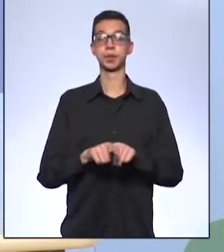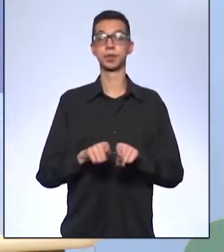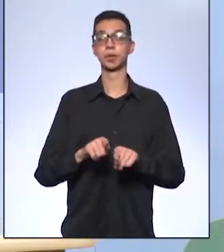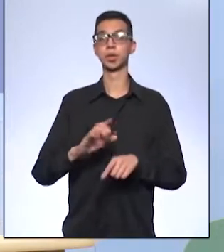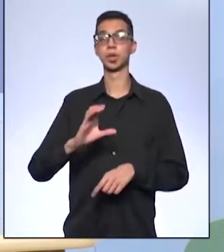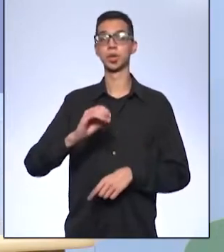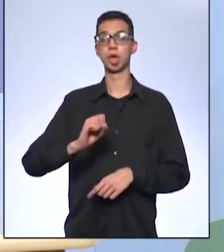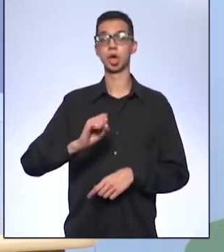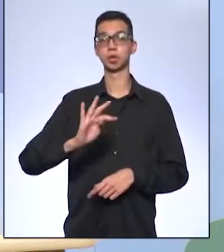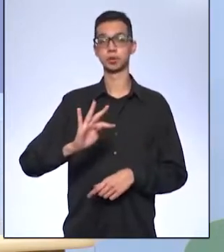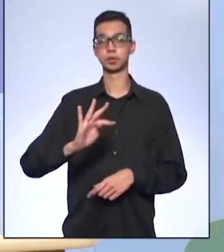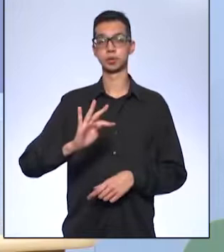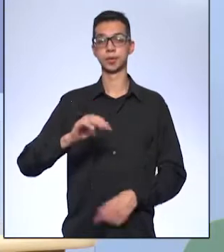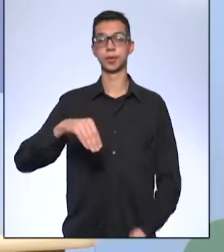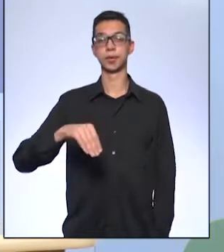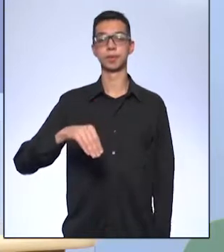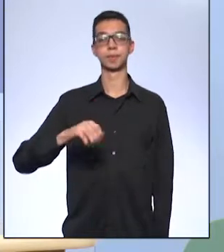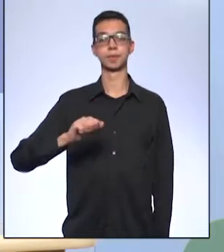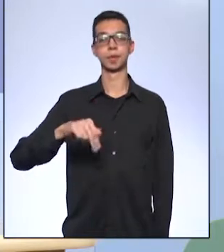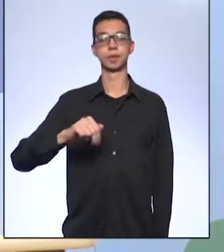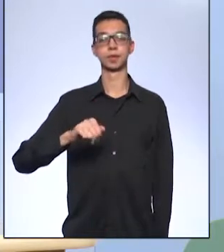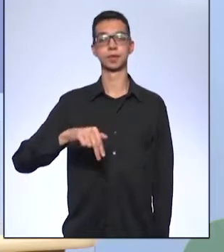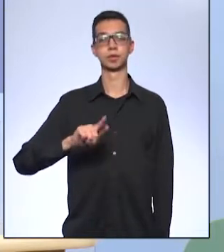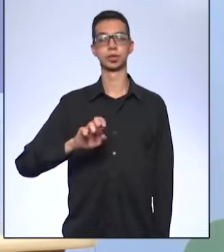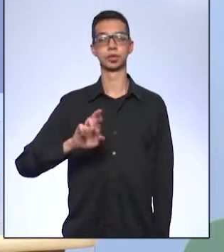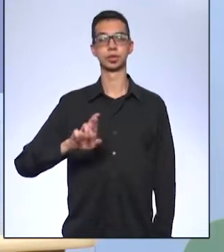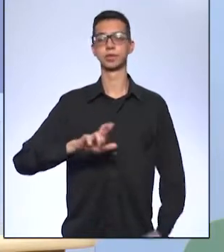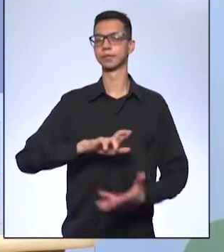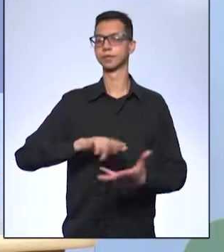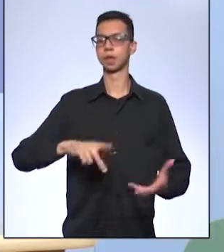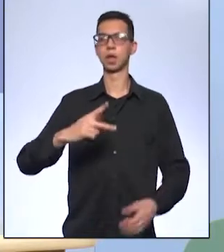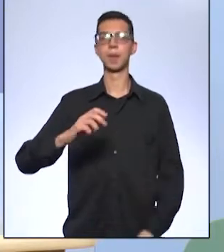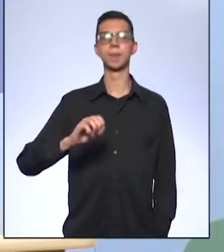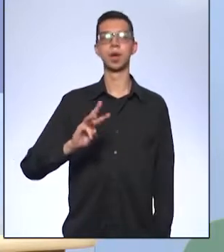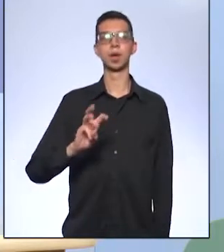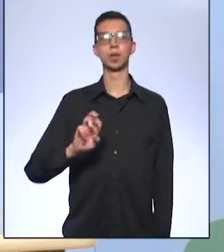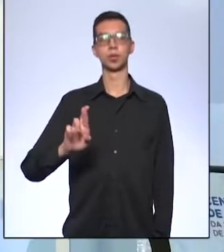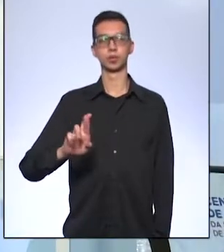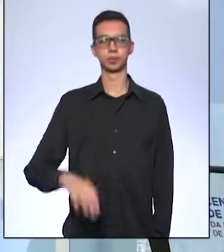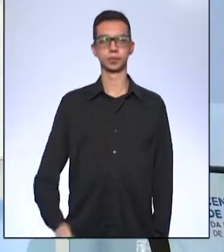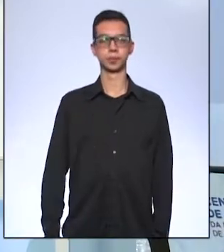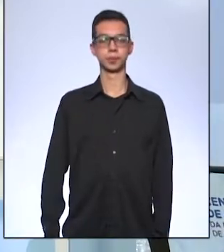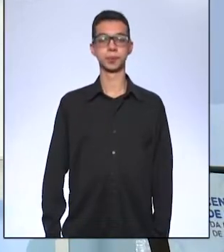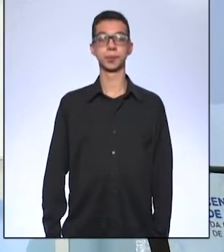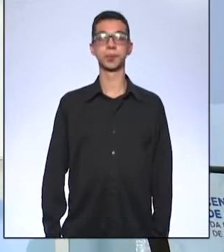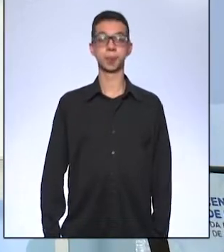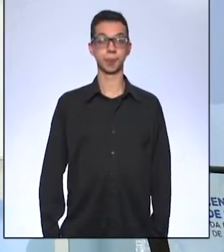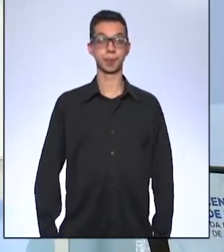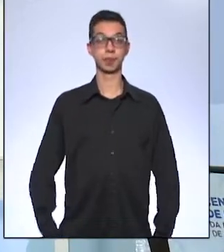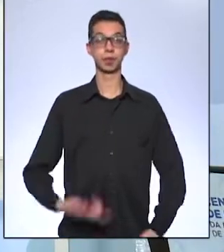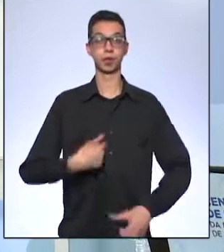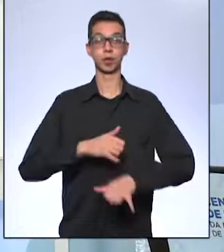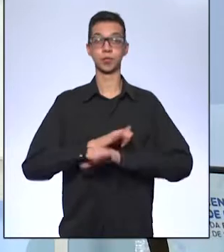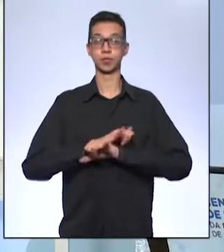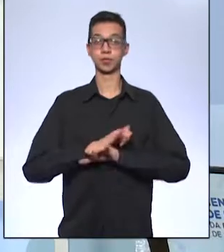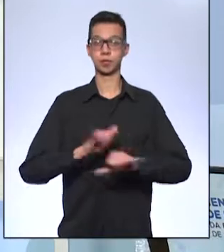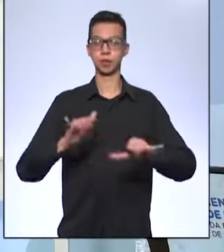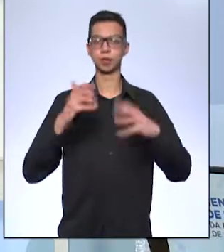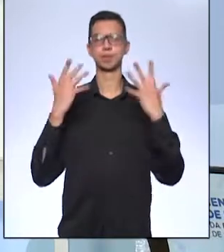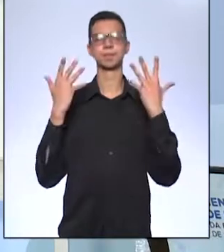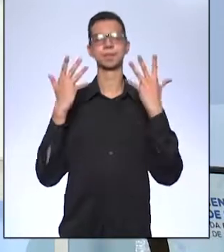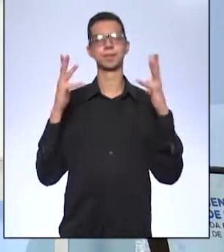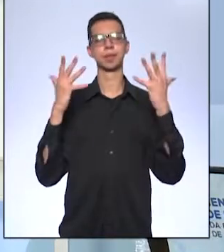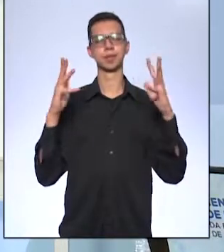measure, power, watt. Eu queria dar parabéns para o aluno Matheus